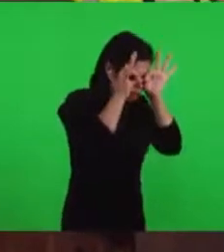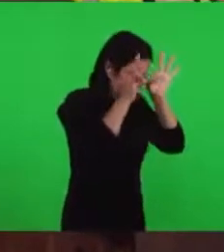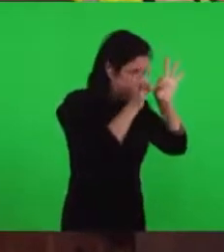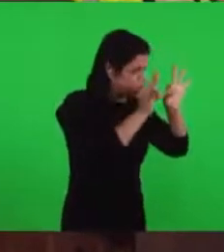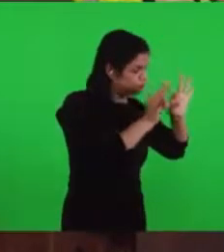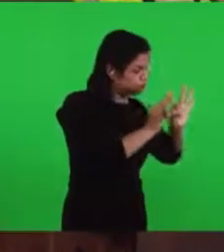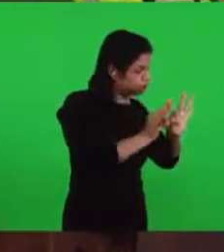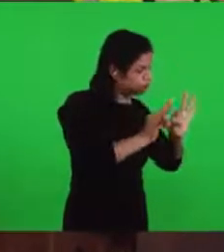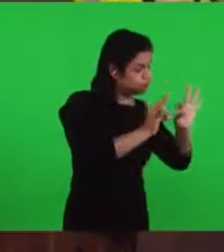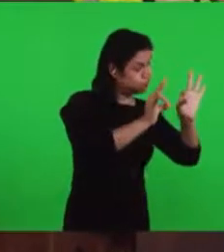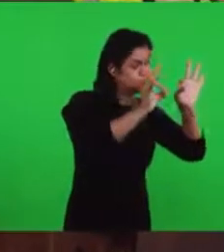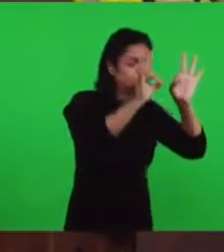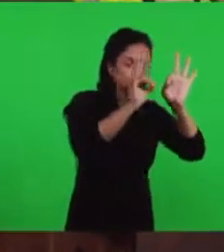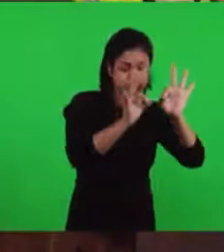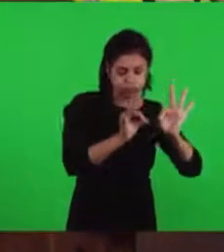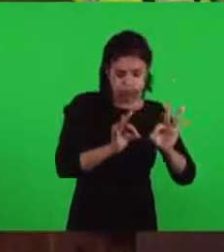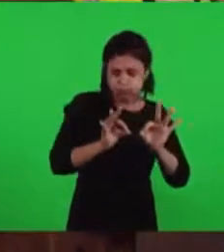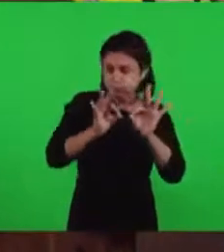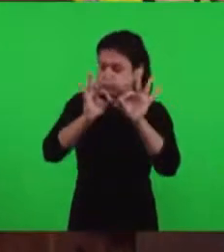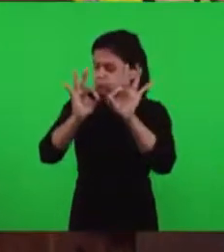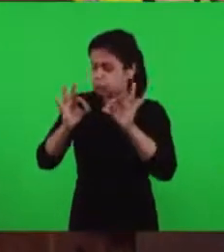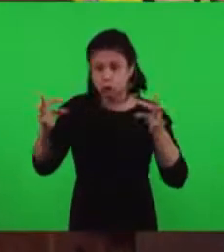forma de agir